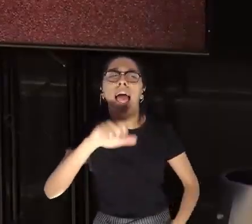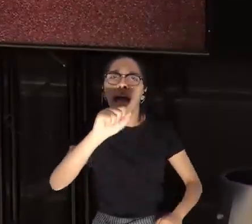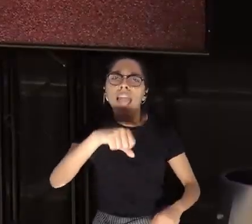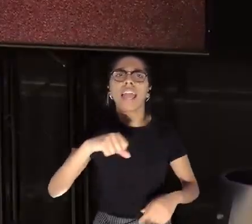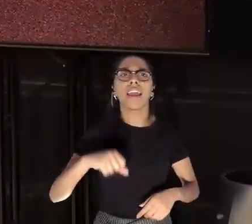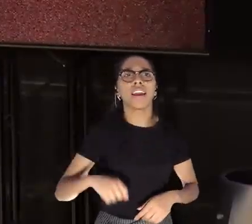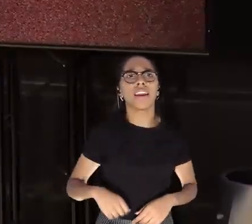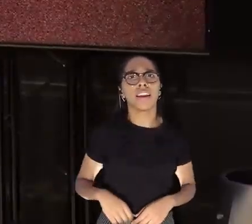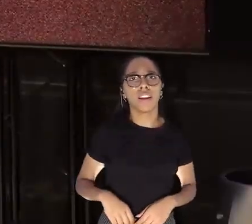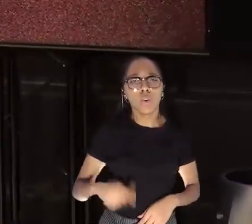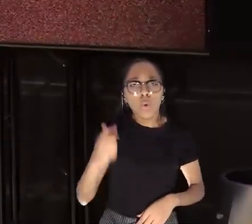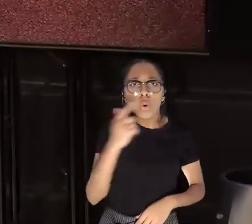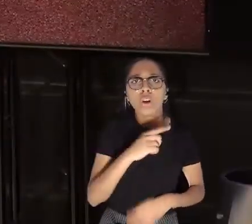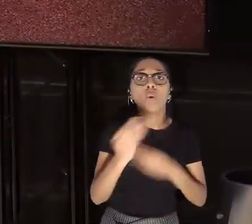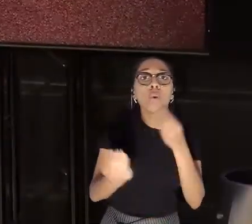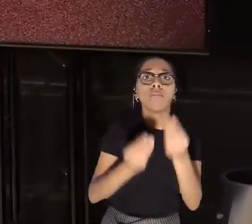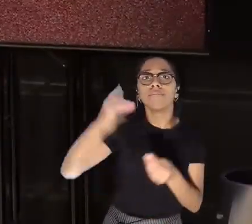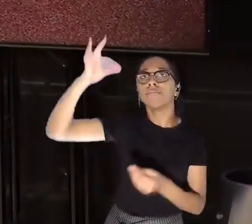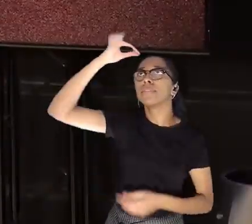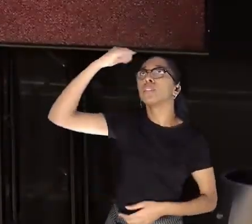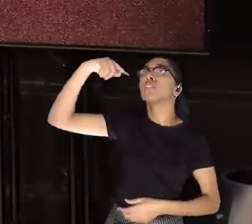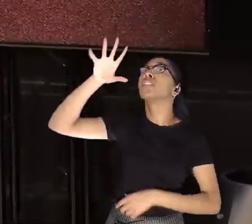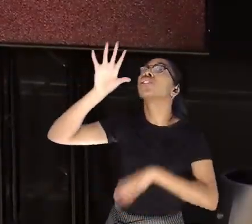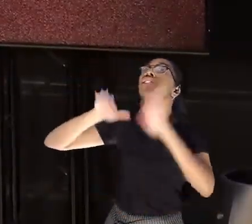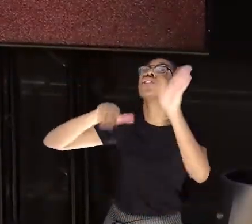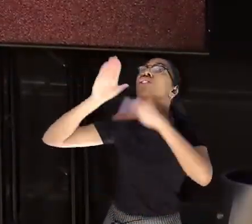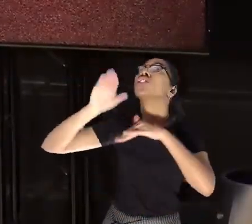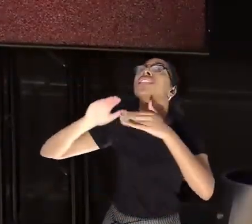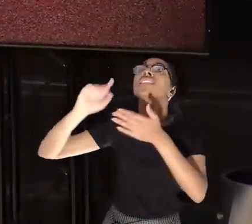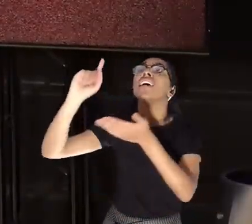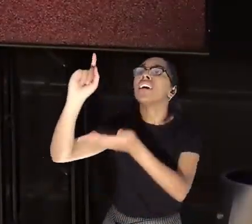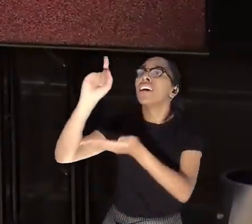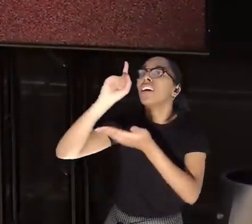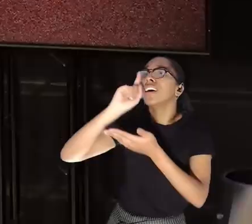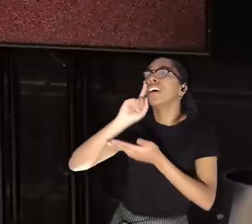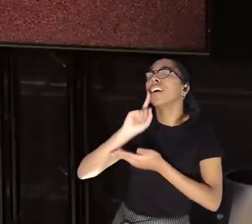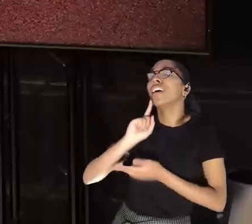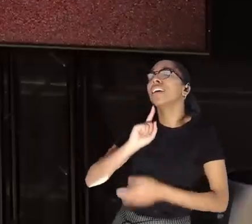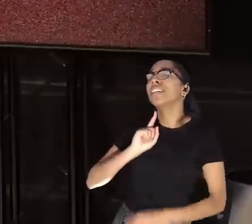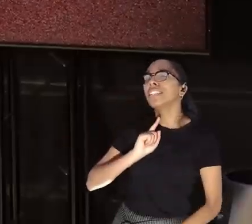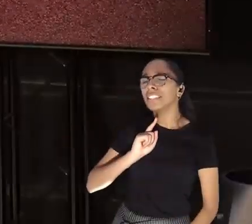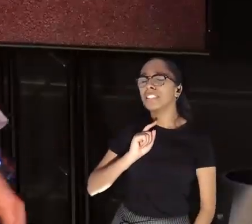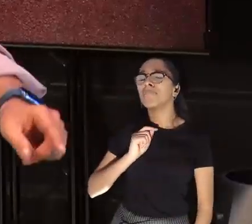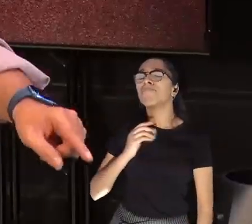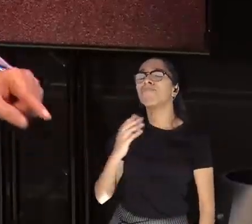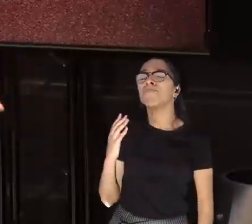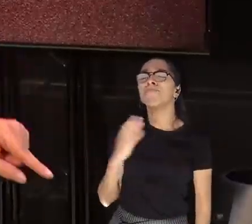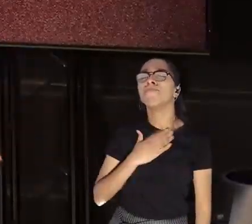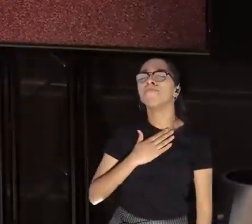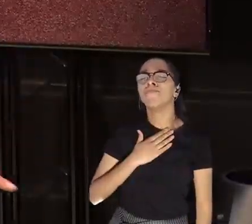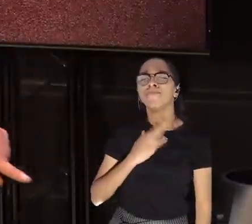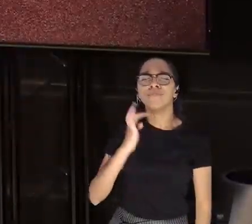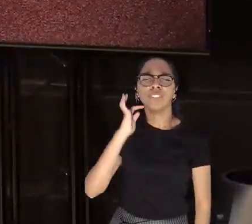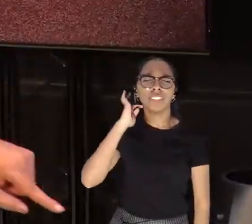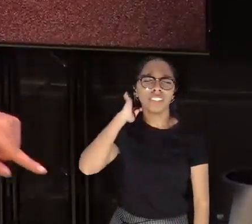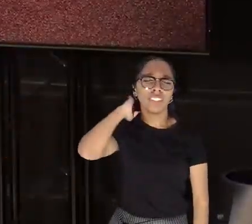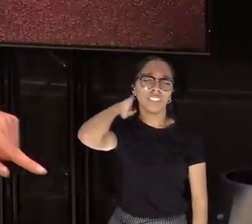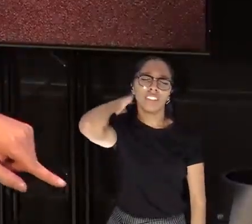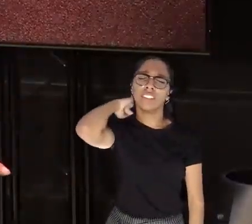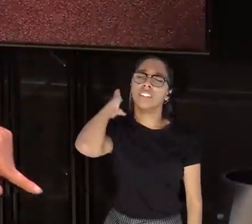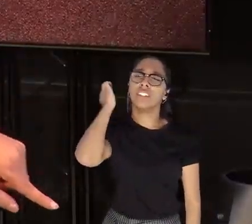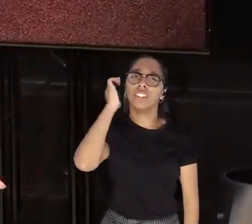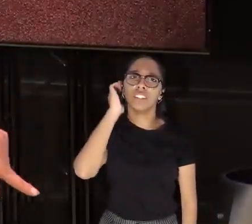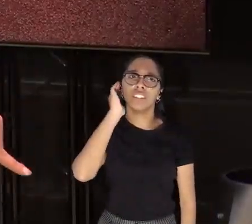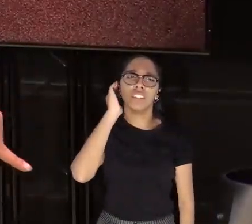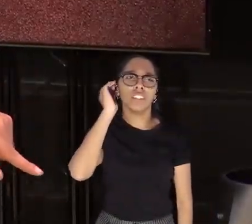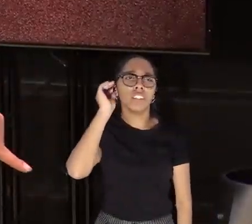mas você não buscou o Espírito Santo. Busque o Espírito Santo. Coloca o Espírito Santo na sua